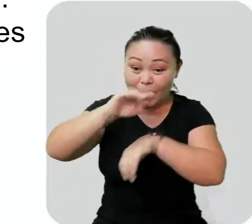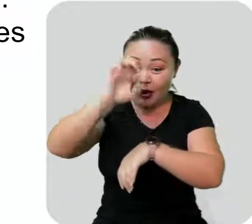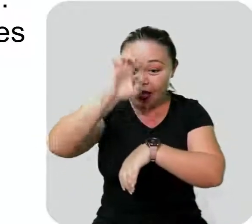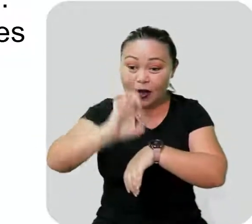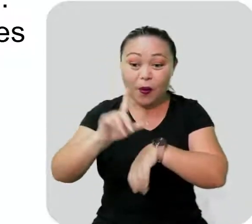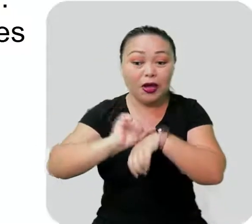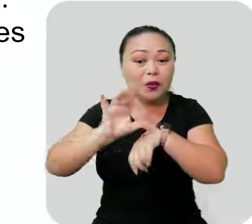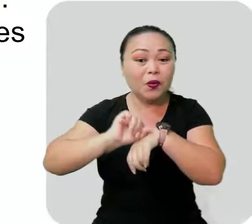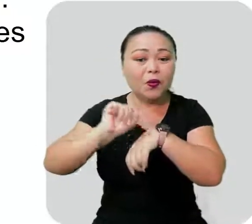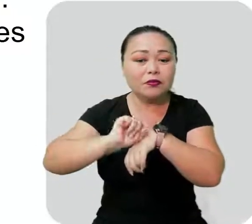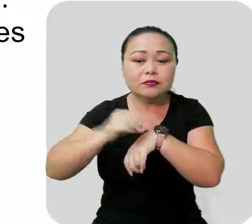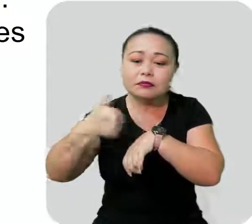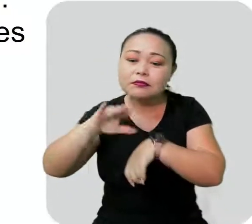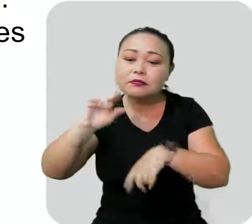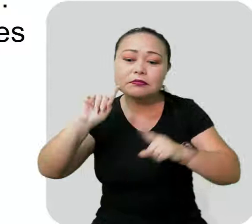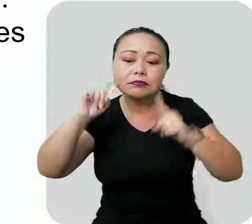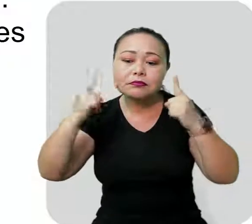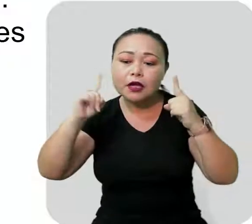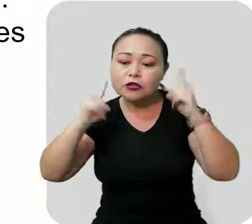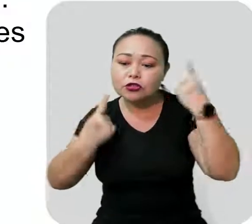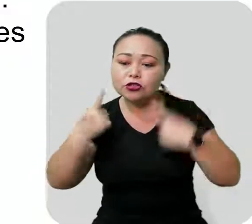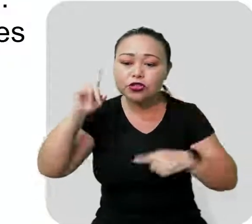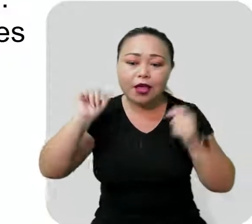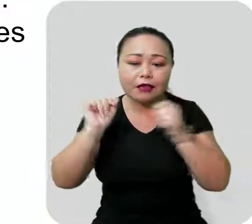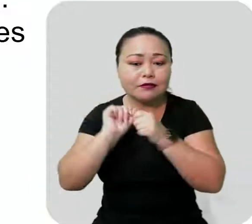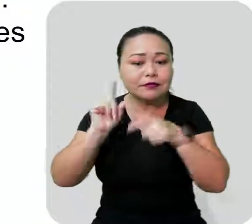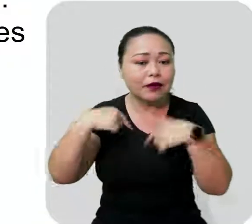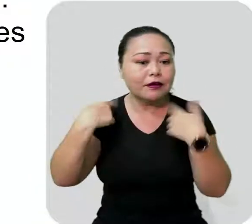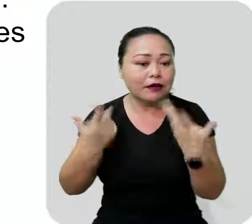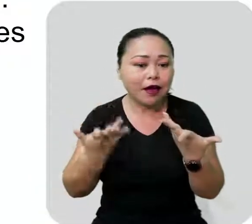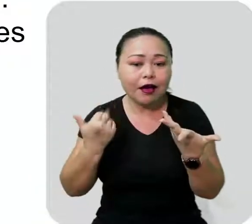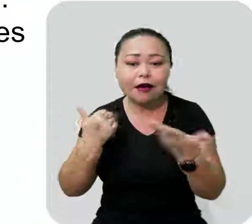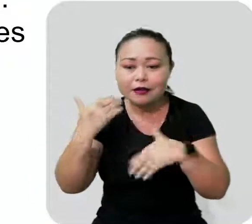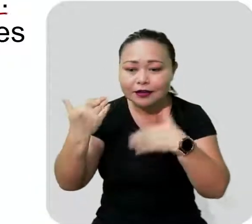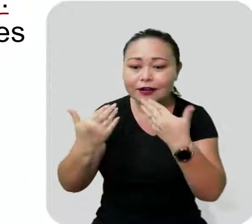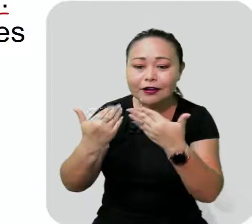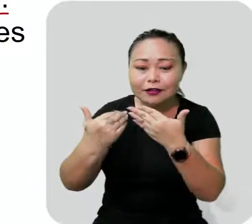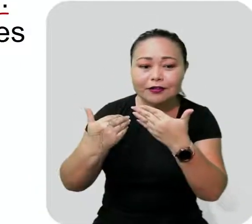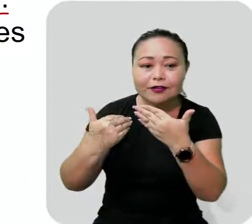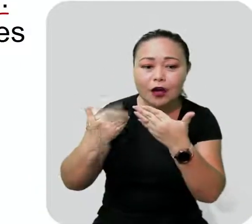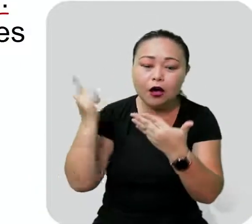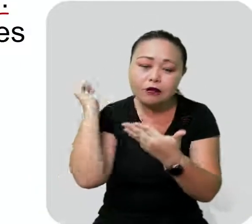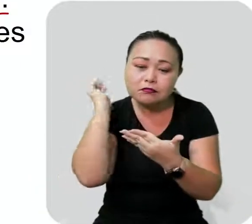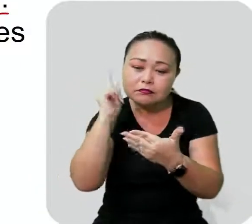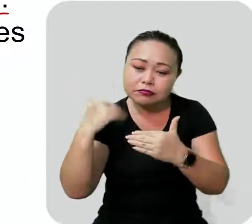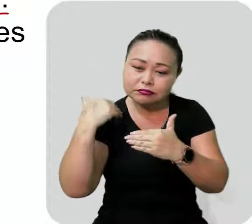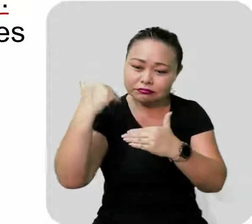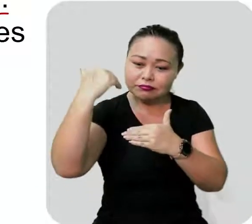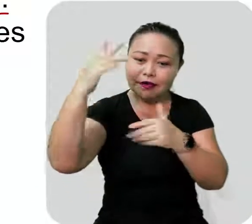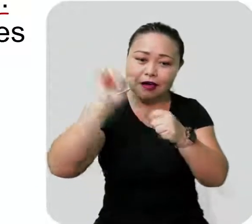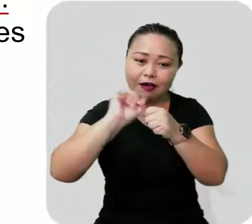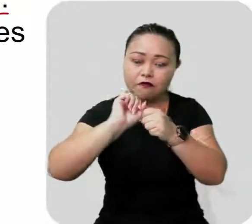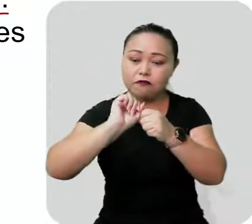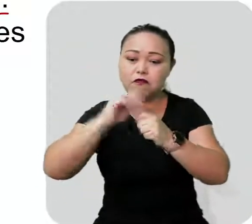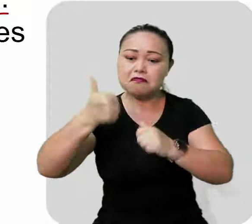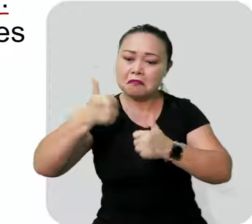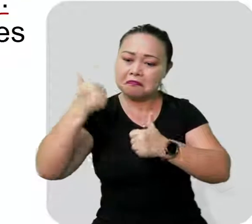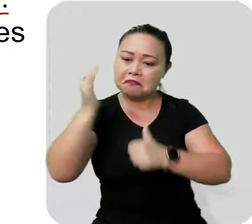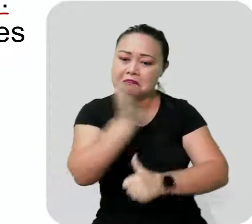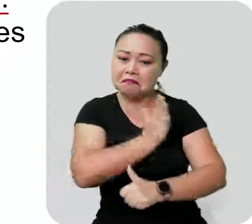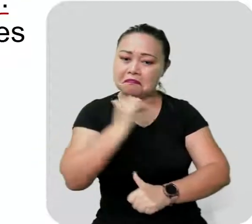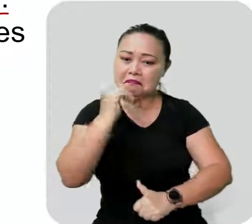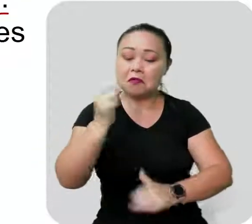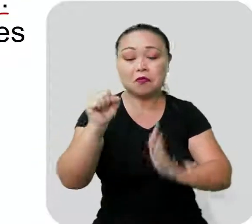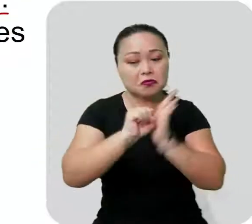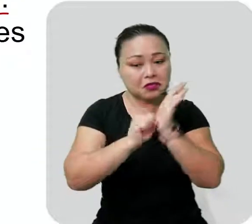ao Norte do Chile basicamente toda calada mesmo sou seu e no século 14 o